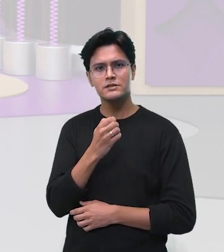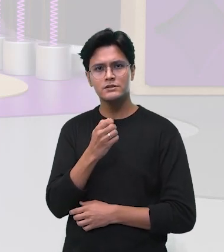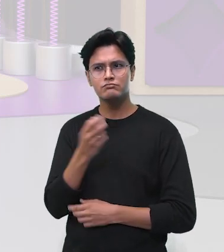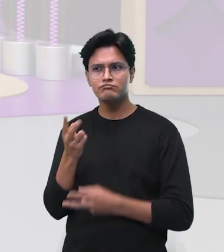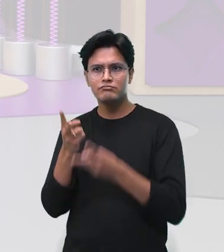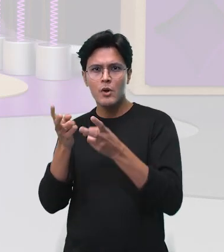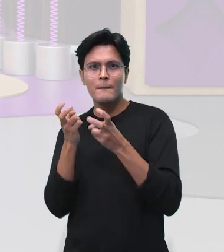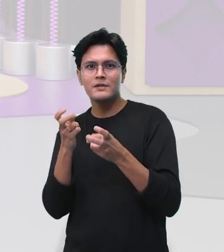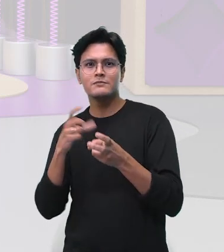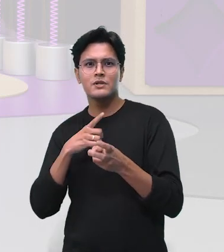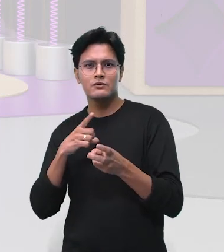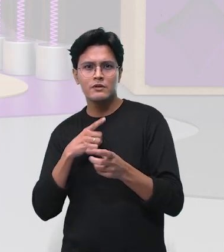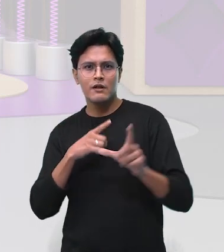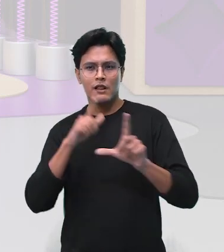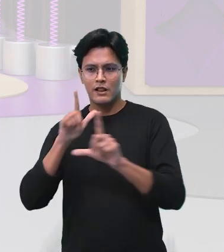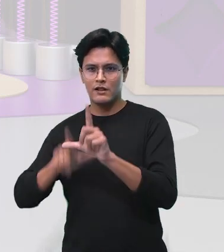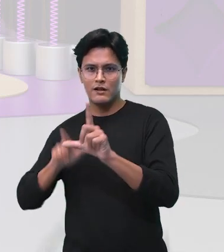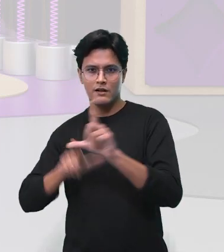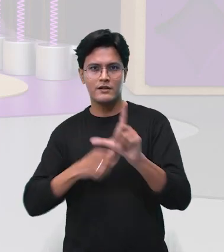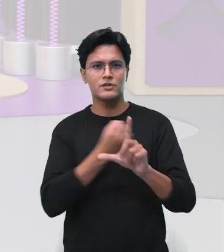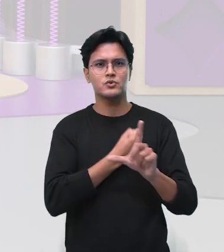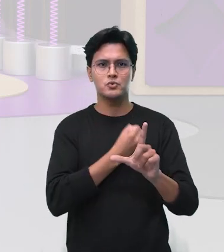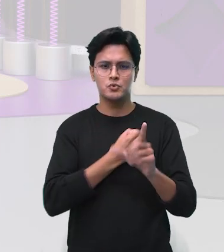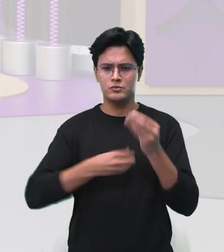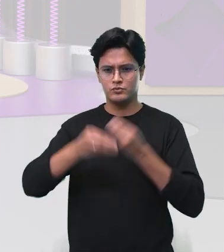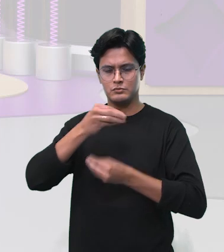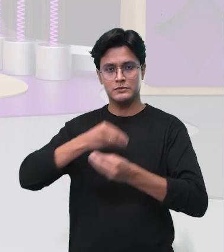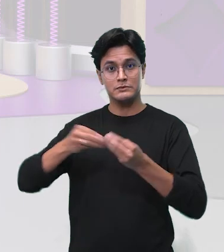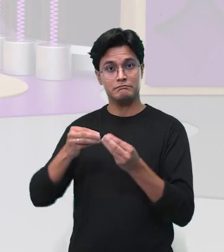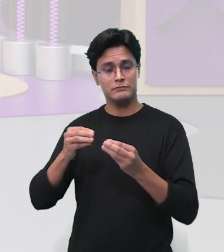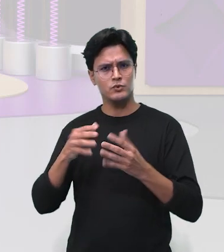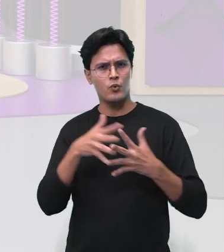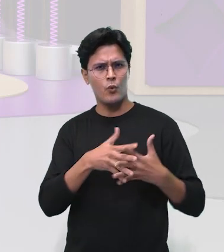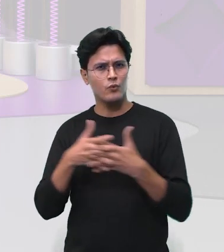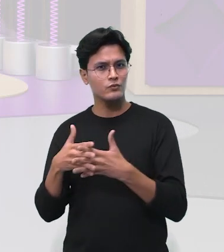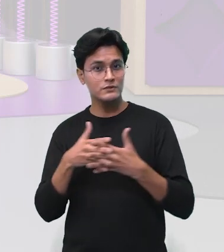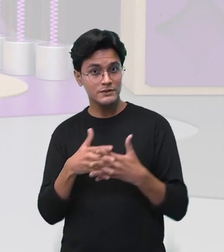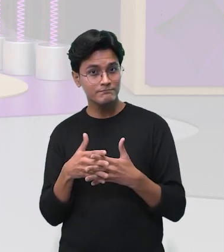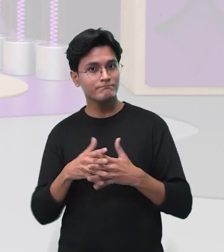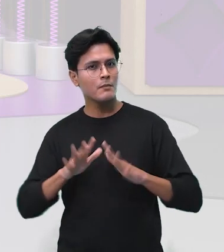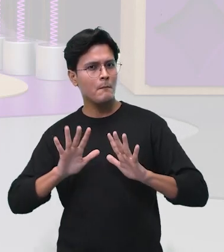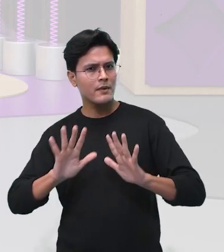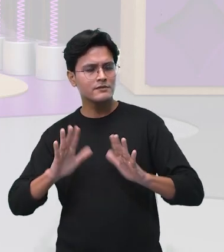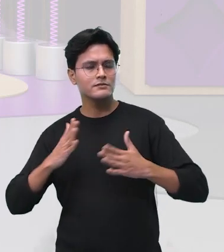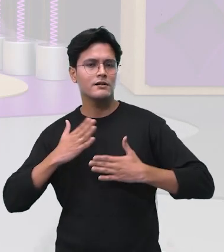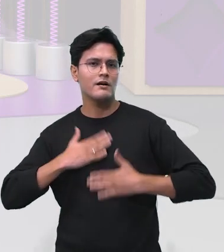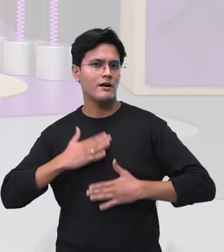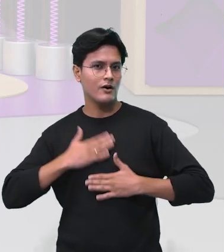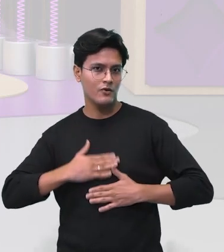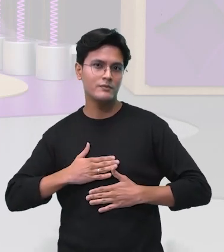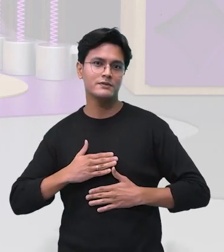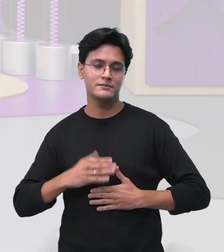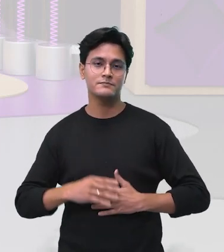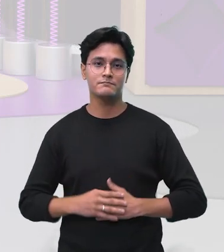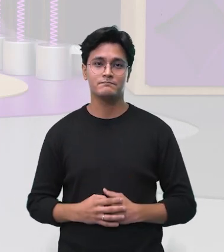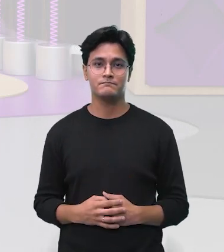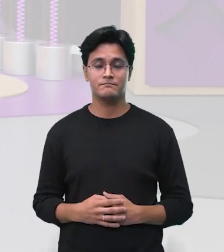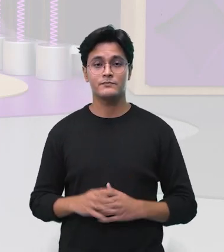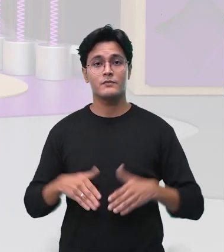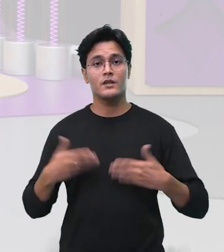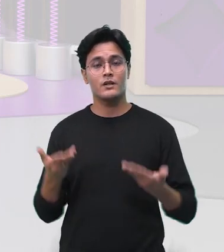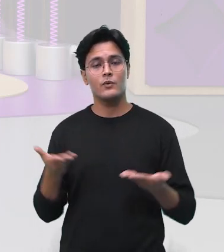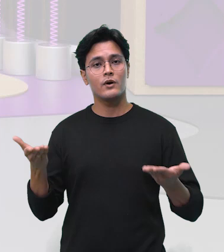letra com número, né, então isso pode causar uma confusão, mas não, nem sempre. Então nós estamos aqui